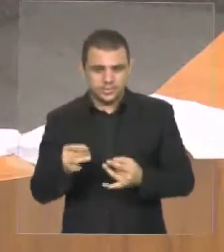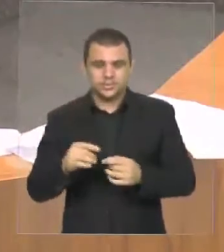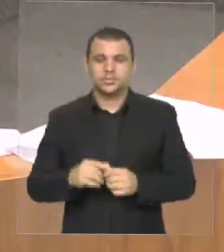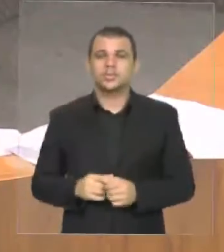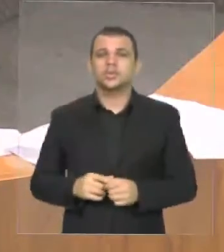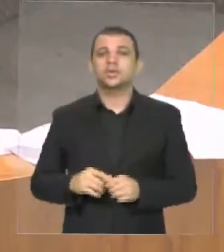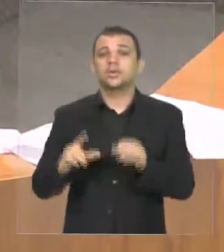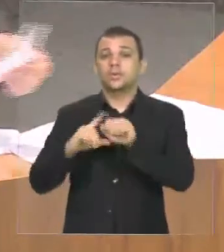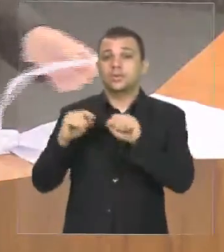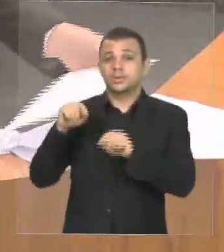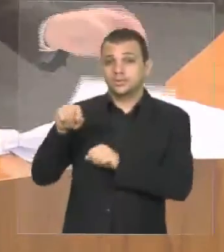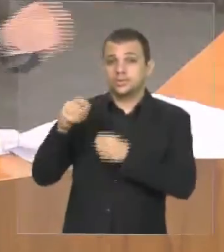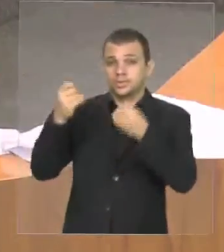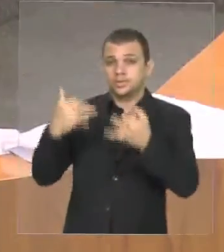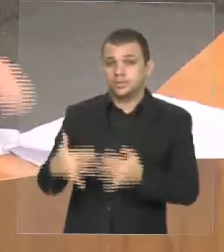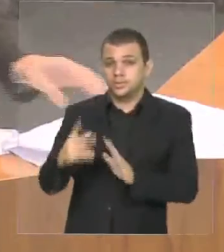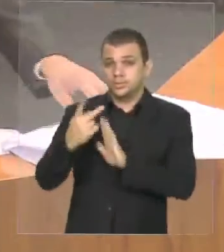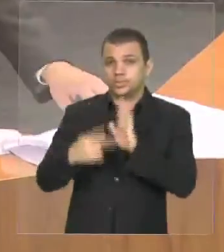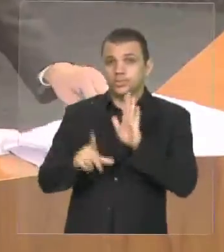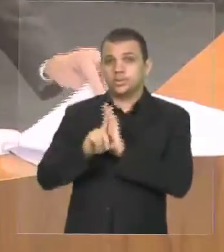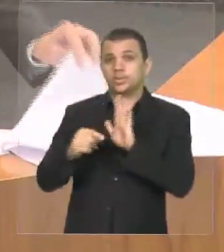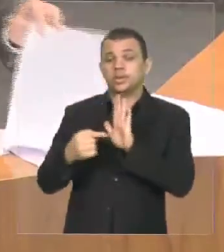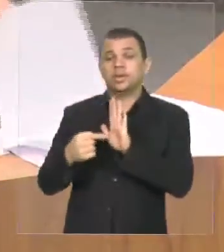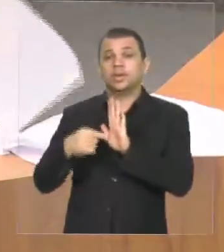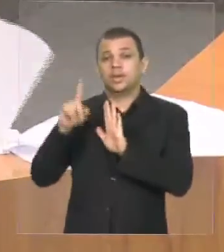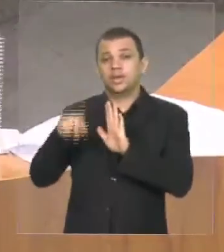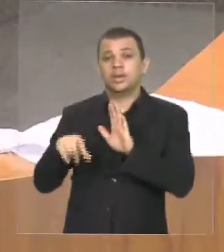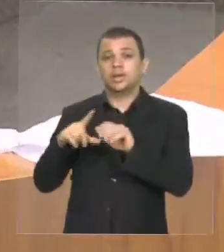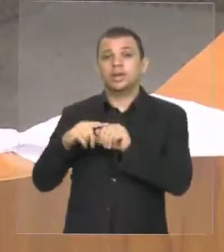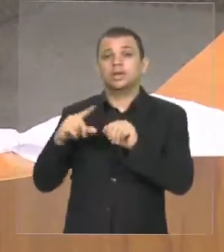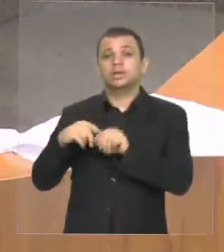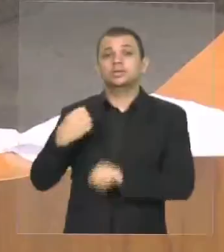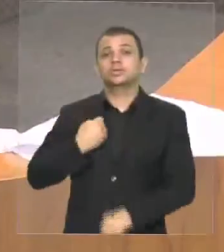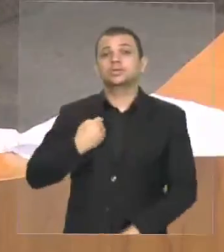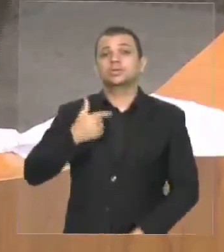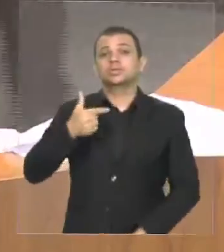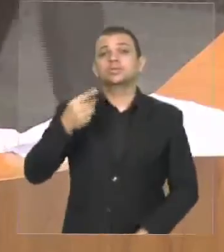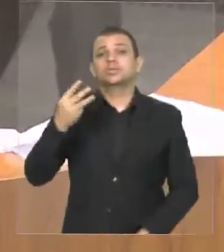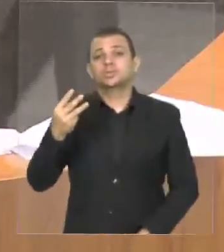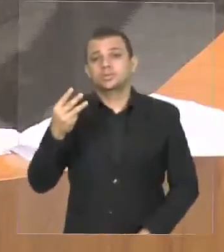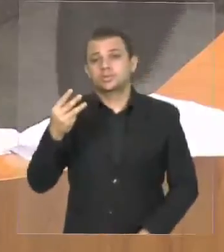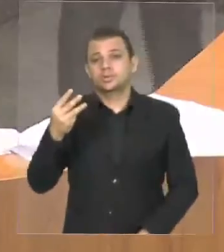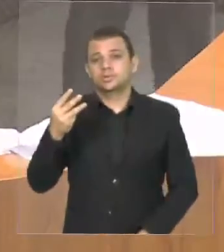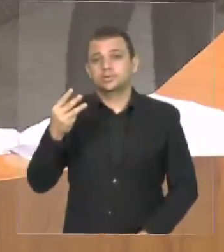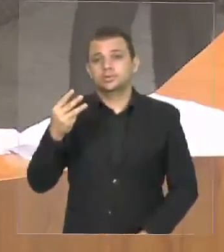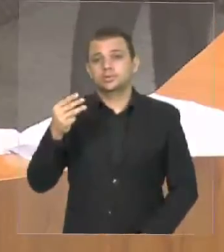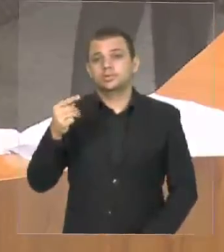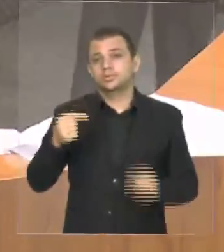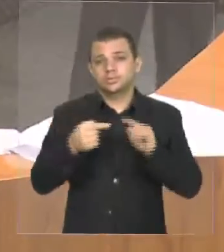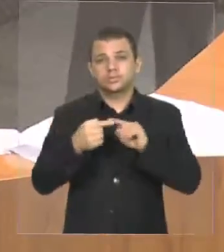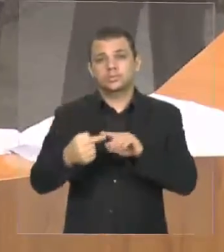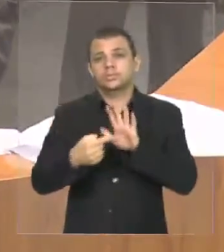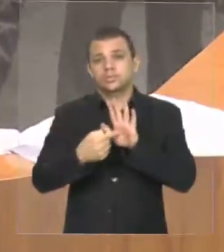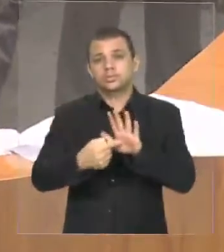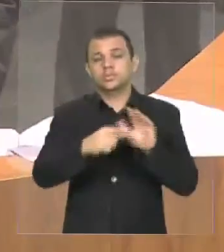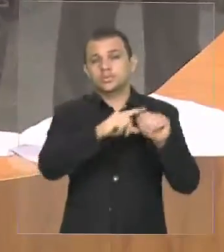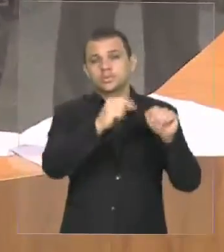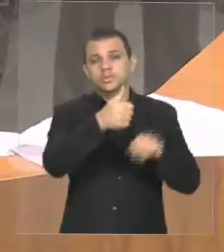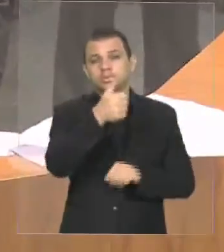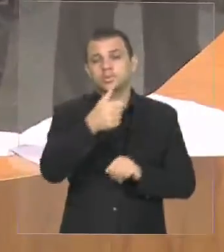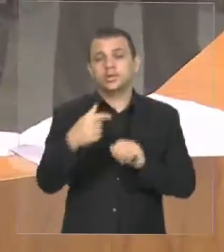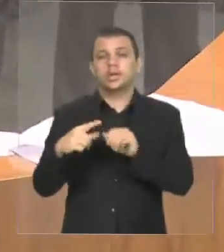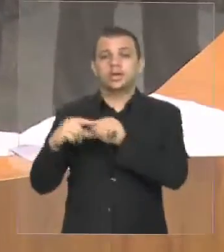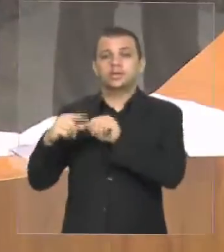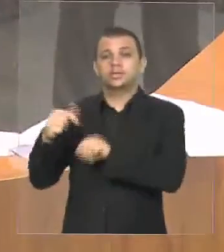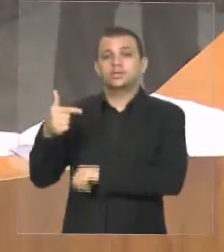artigo a que faz referência ao projeto de lei é o artigo 23, como diz o artigo 1º. O artigo 23